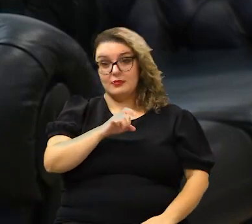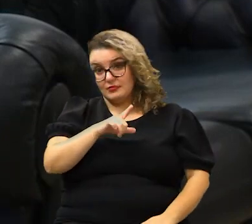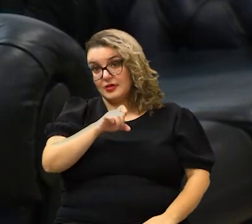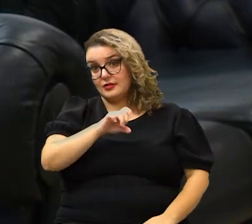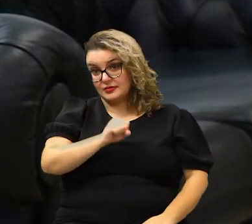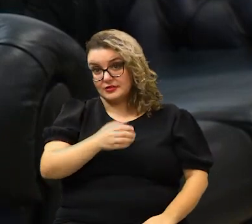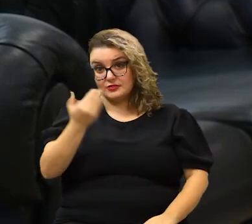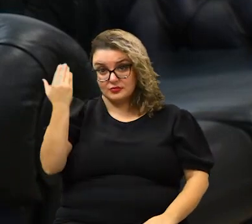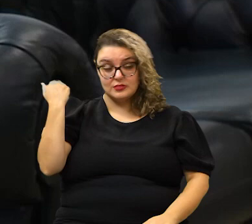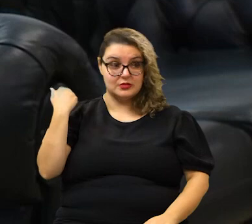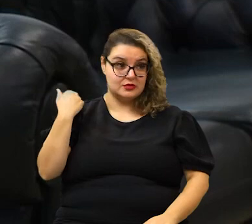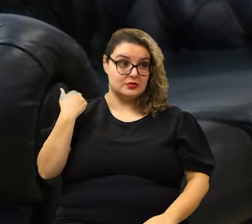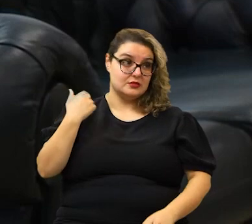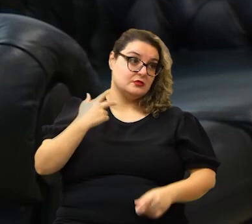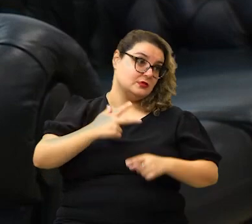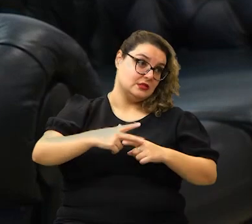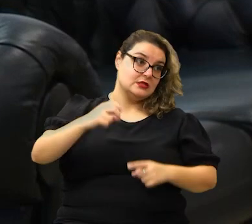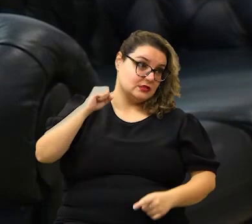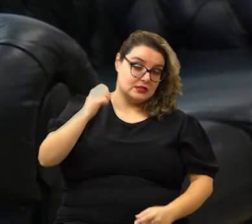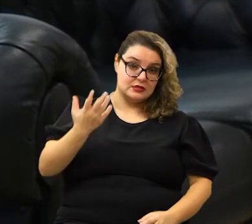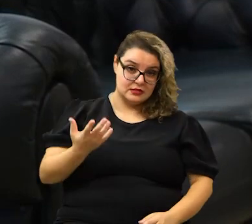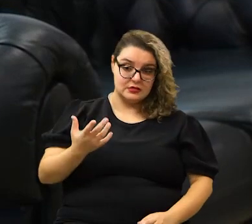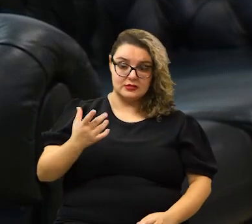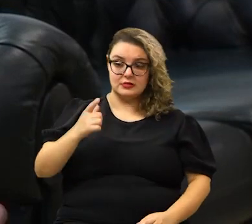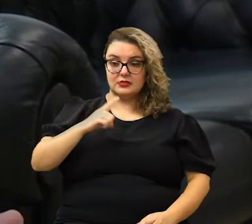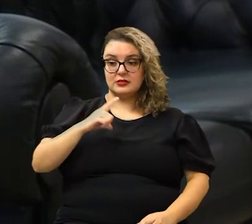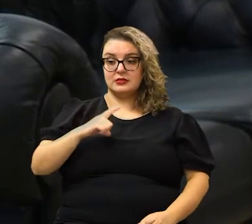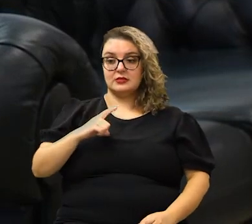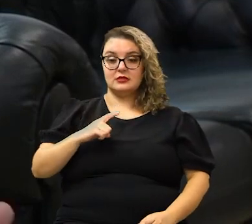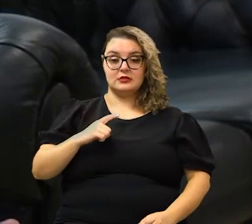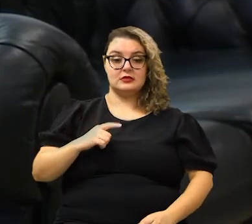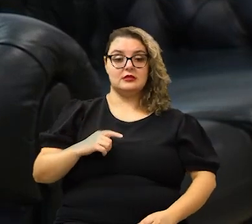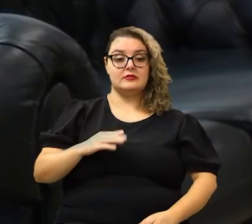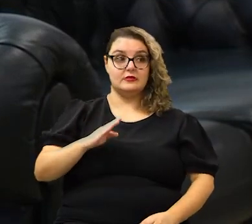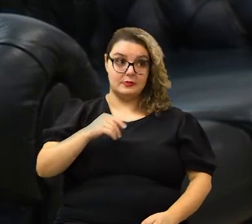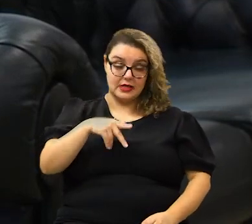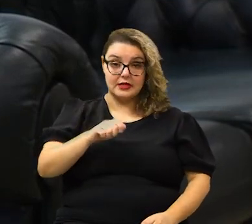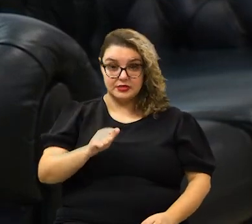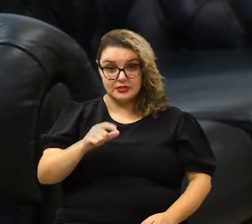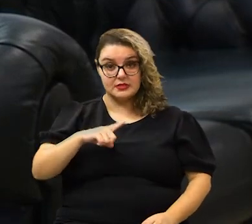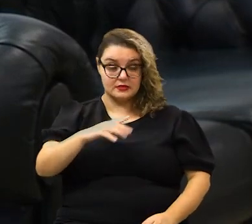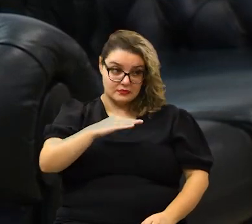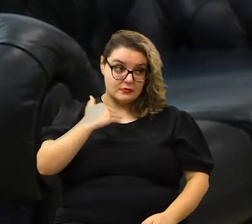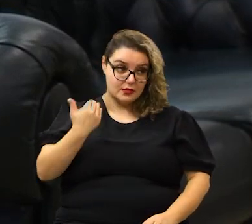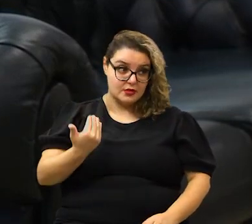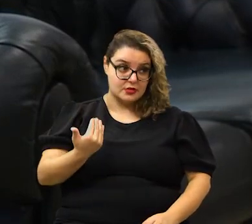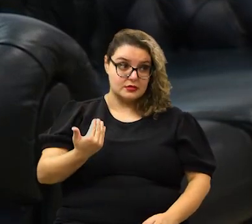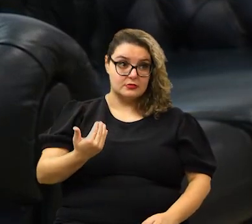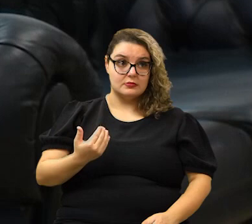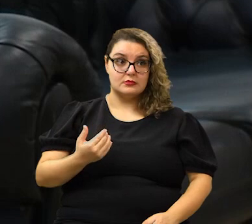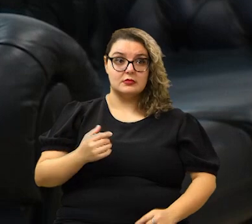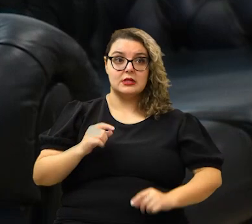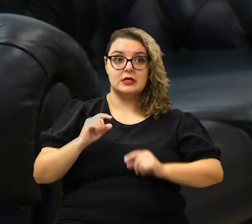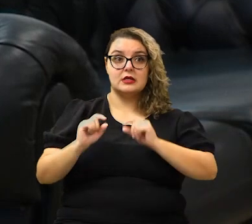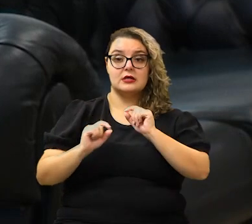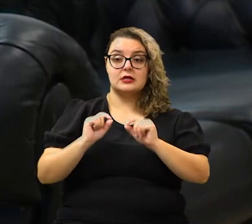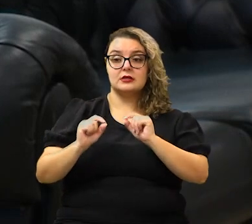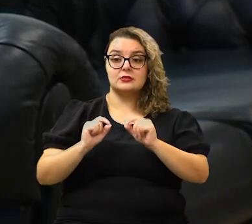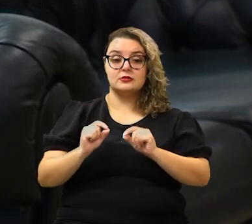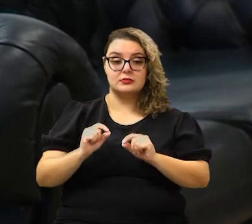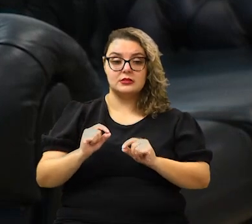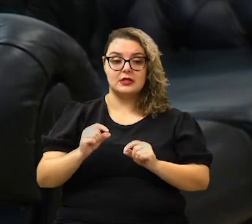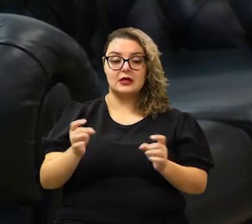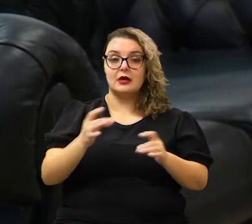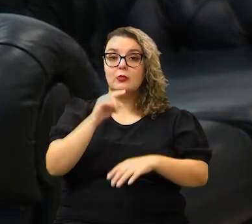na época foram vencidos, houve baixas, houve mortes, mas o que não morreu ali foram